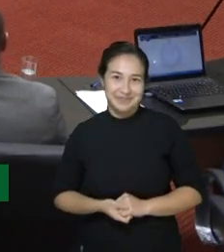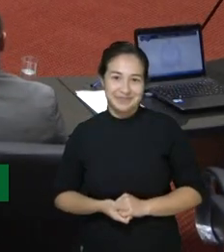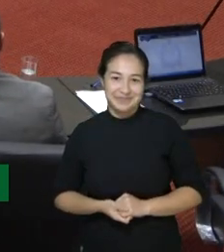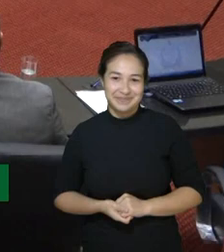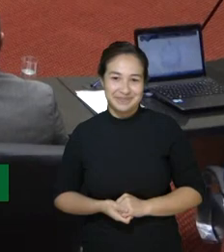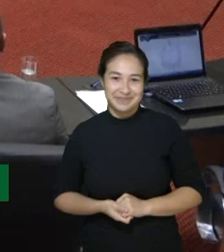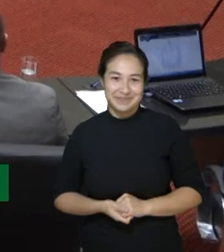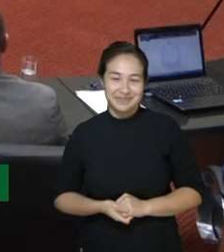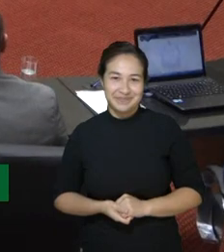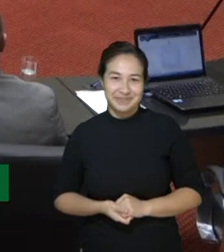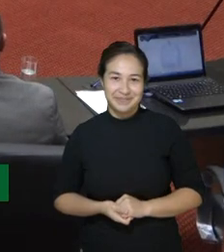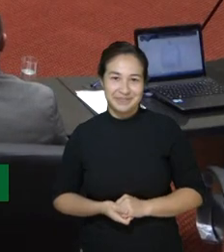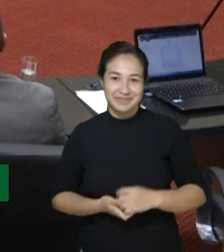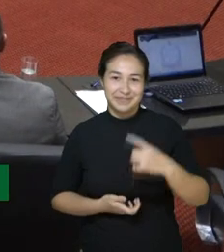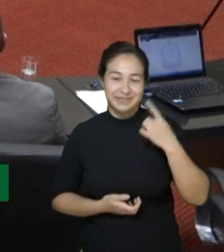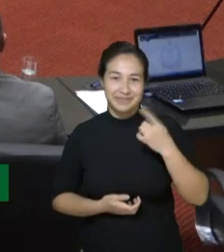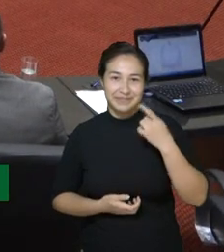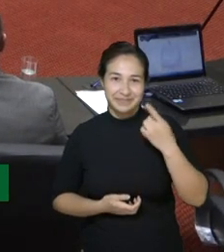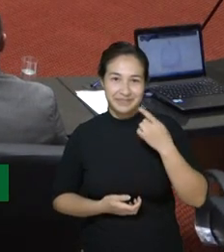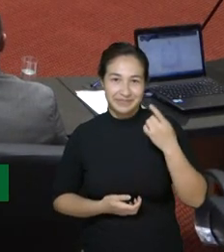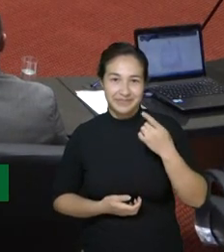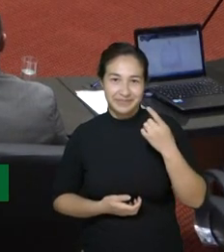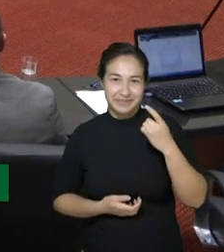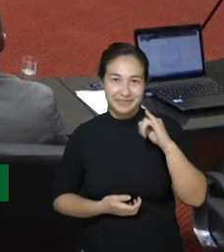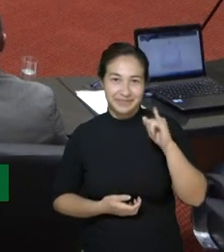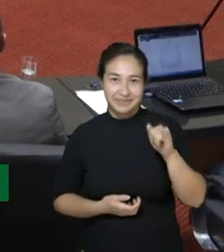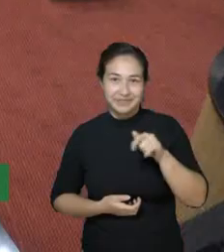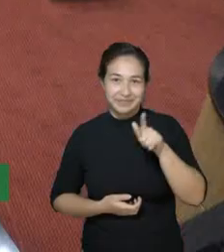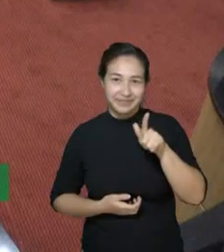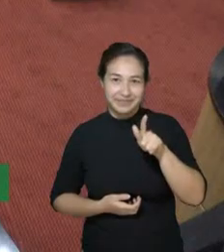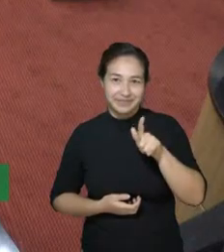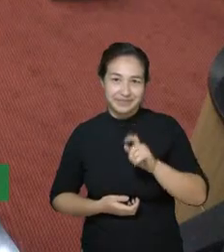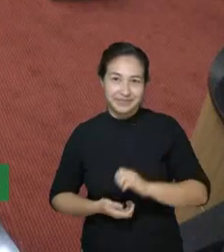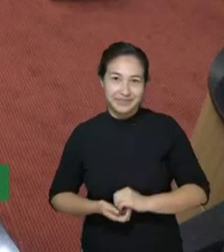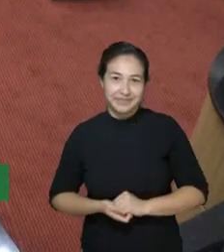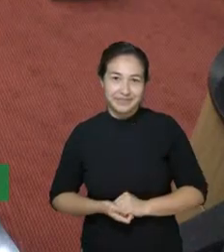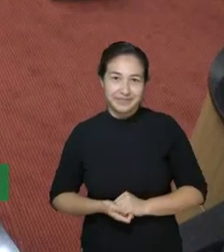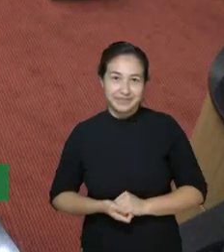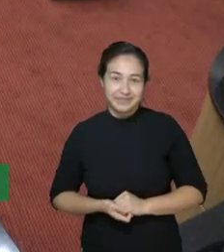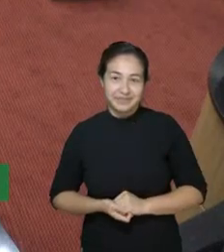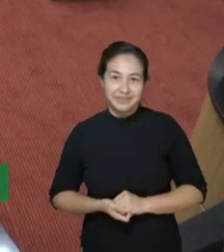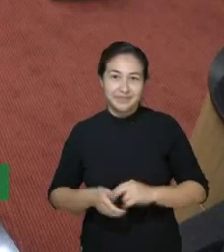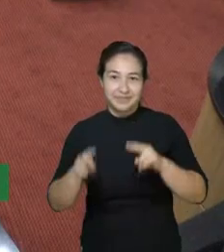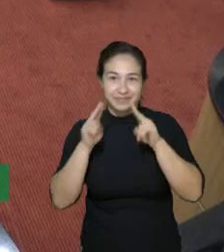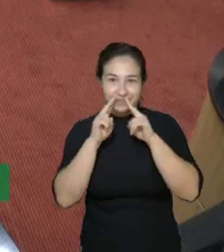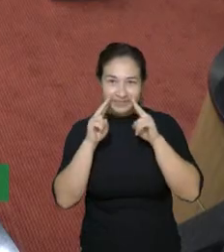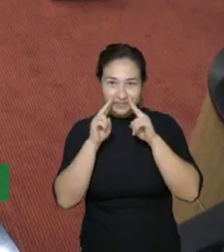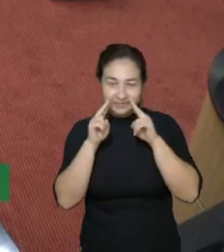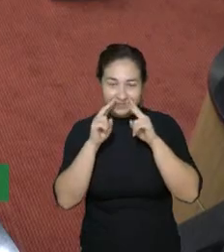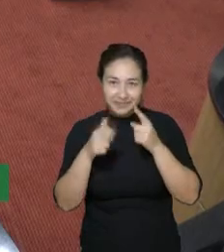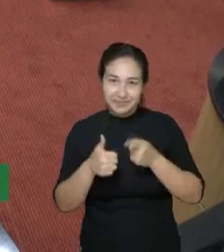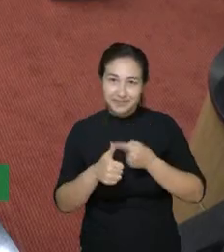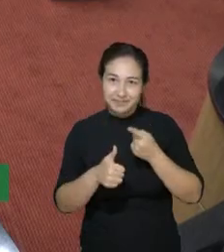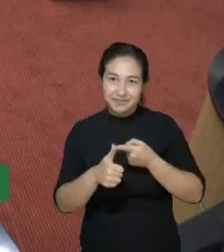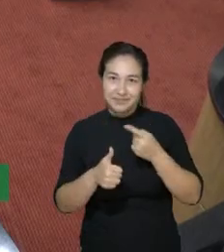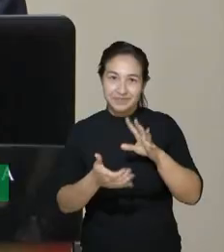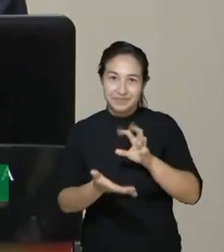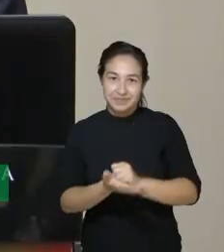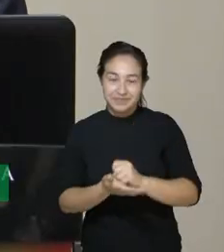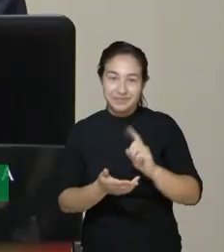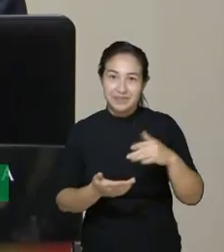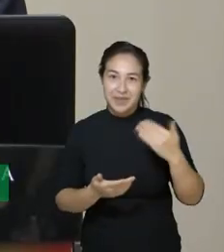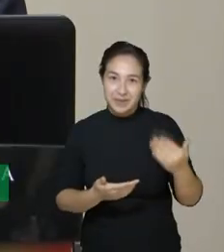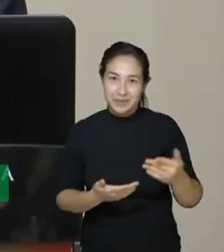Deputado Júlio, você me ensinou muito também, tá? Deputado Titon, eu tenho o primeiro escrito, depois a deputada Ada,